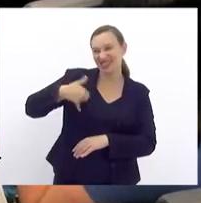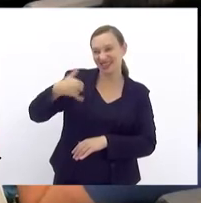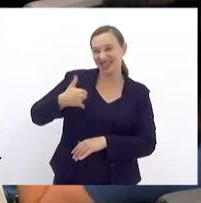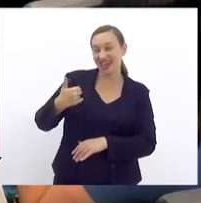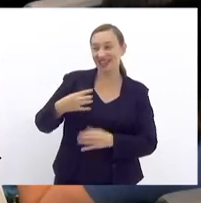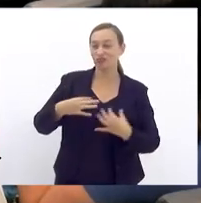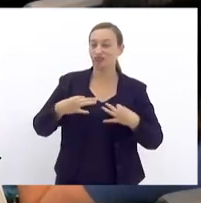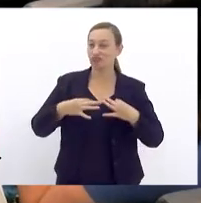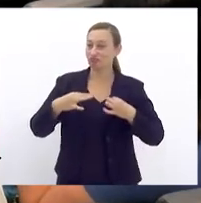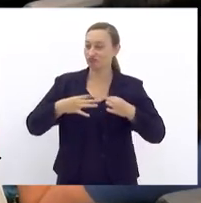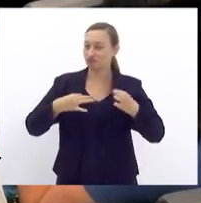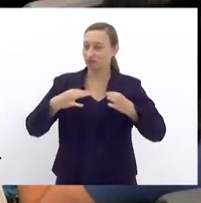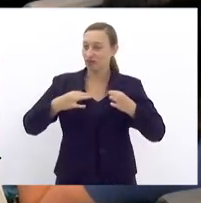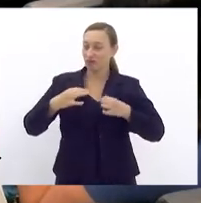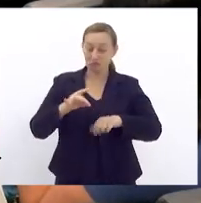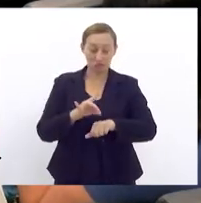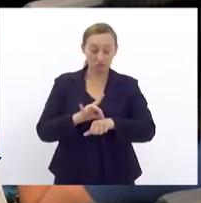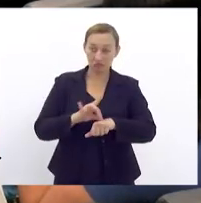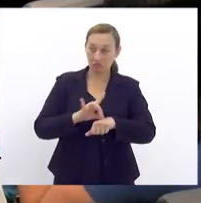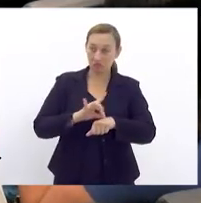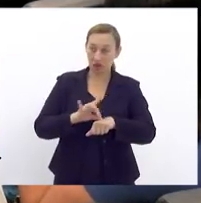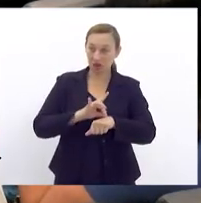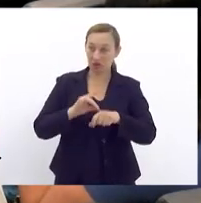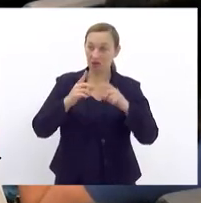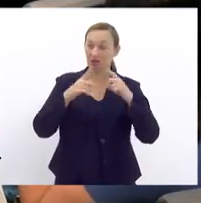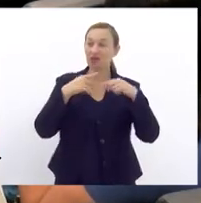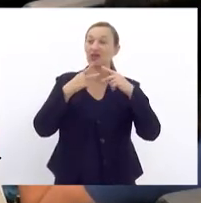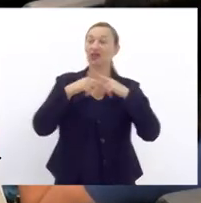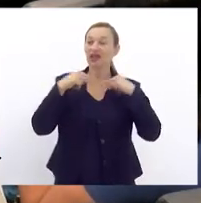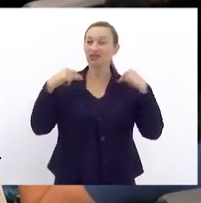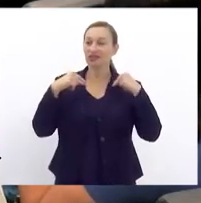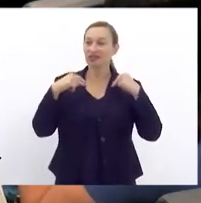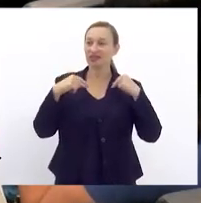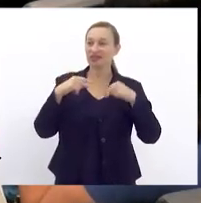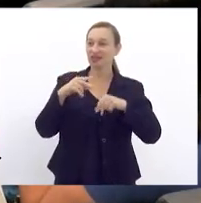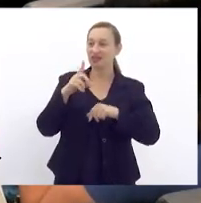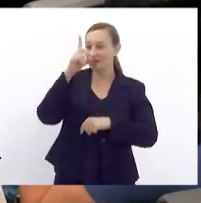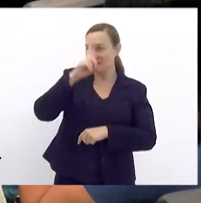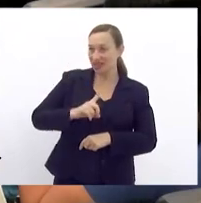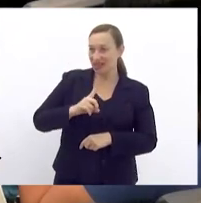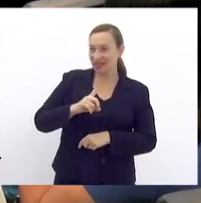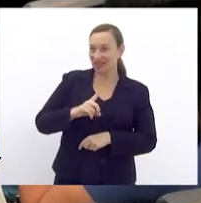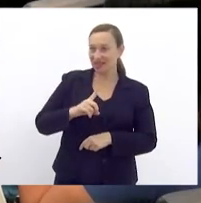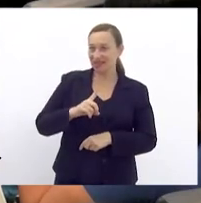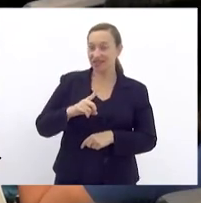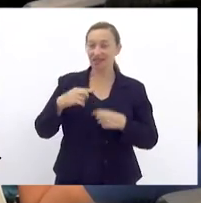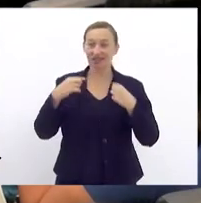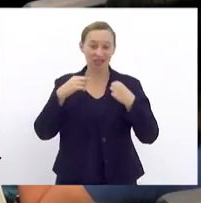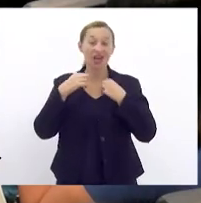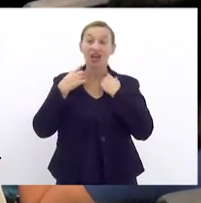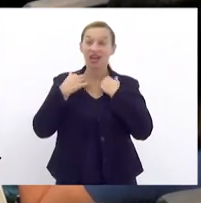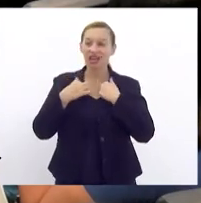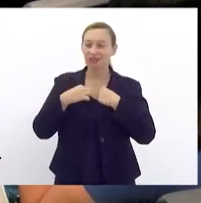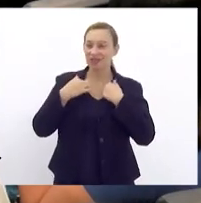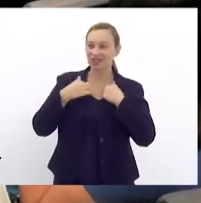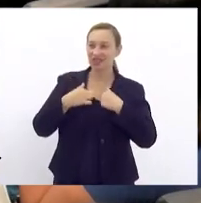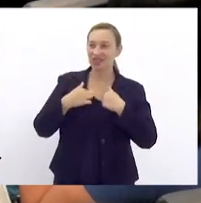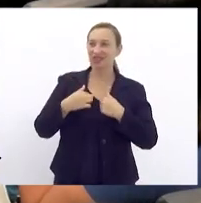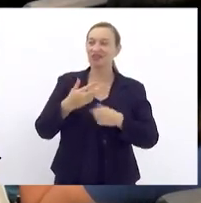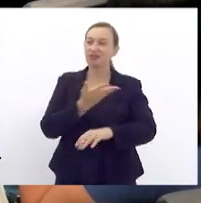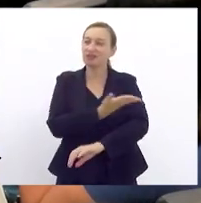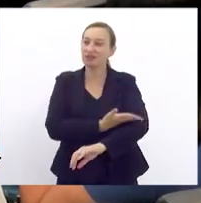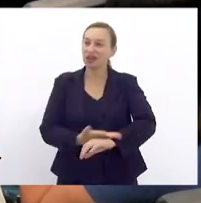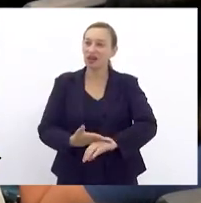preto uma gravata amarela uma camisa branca e estou de óculos Redondo Dourado